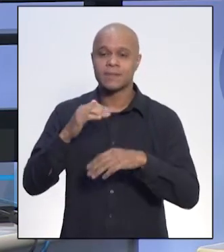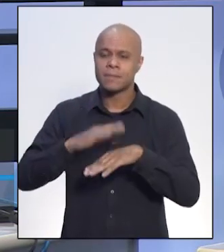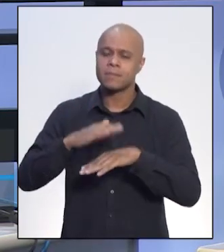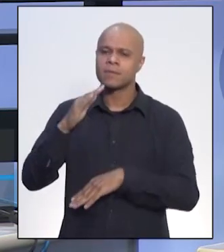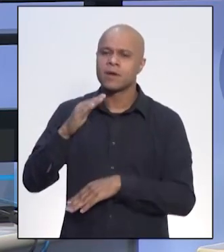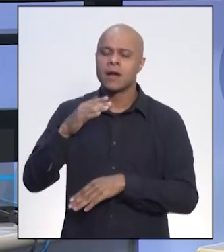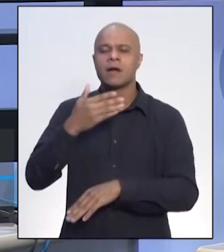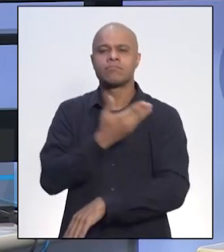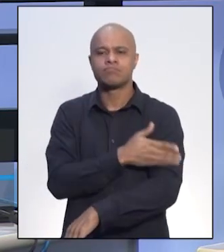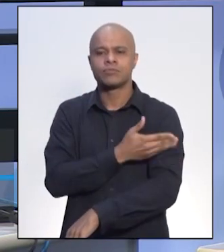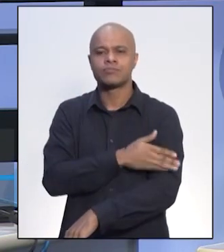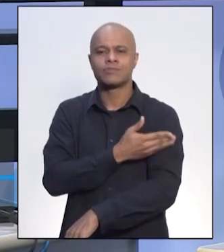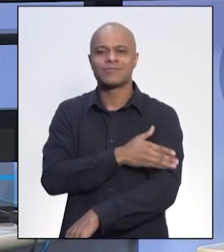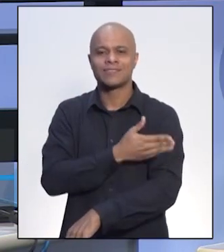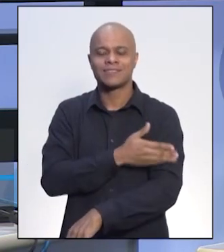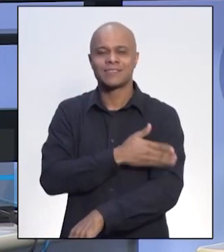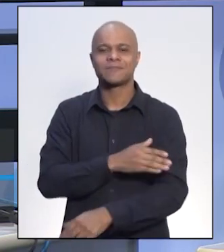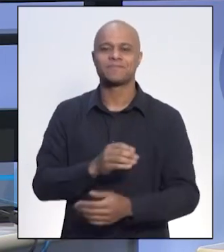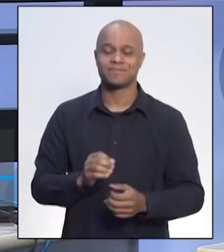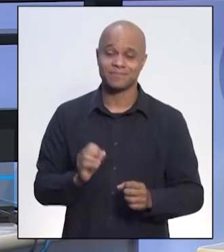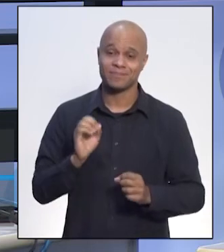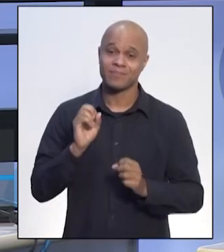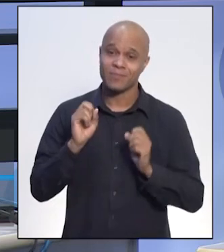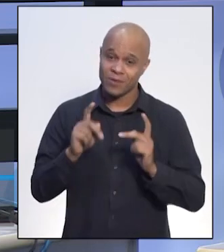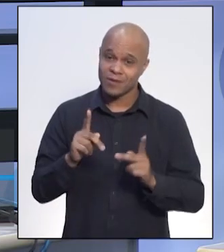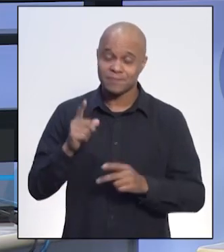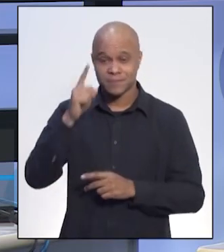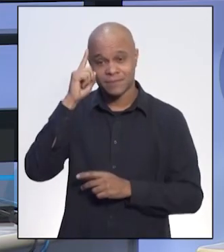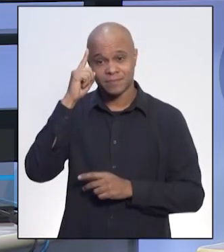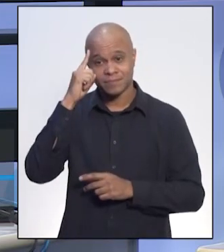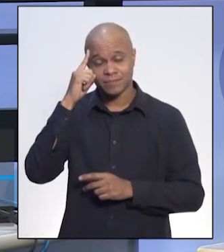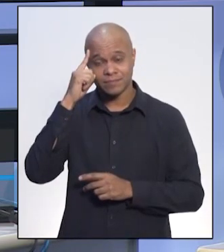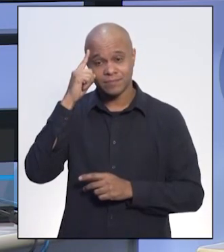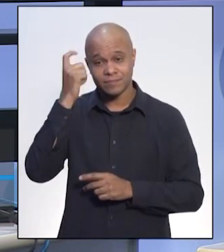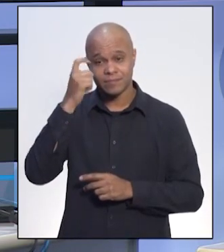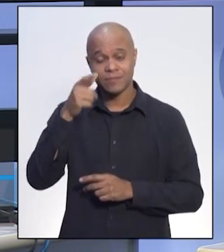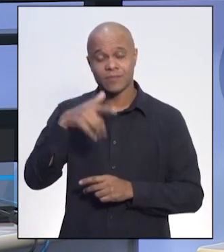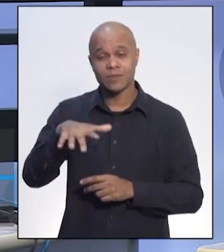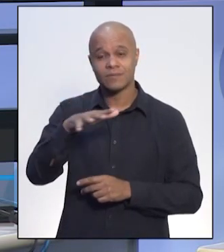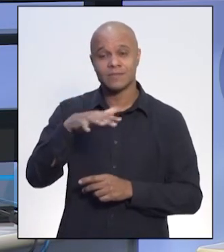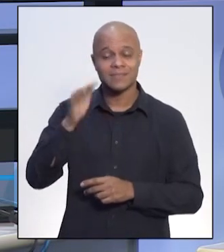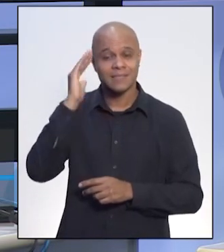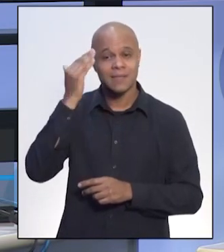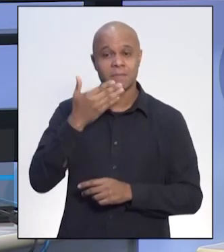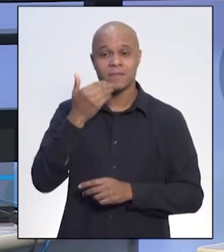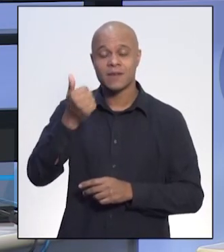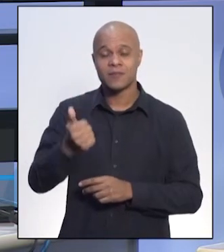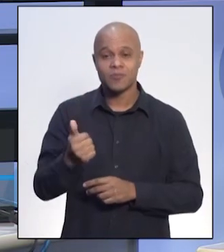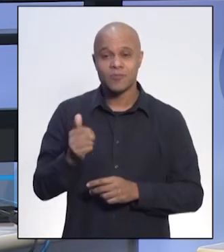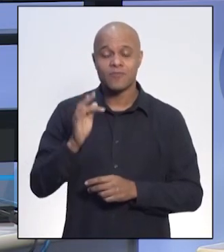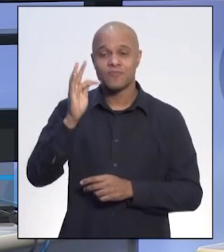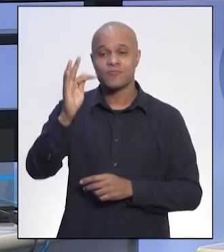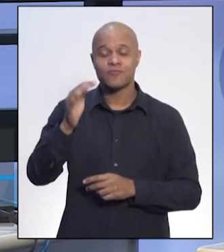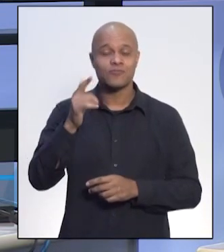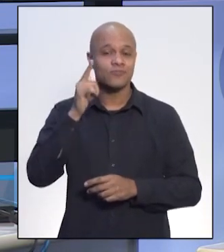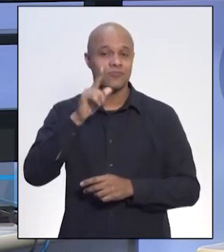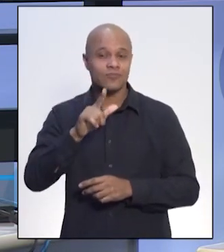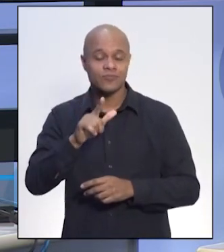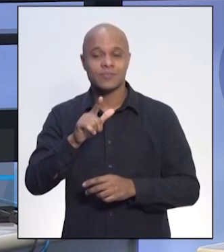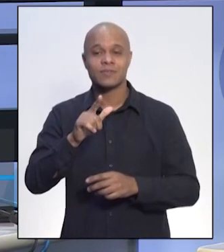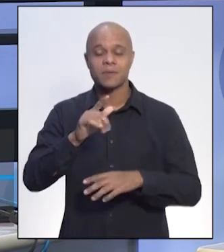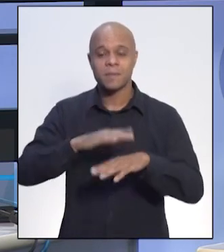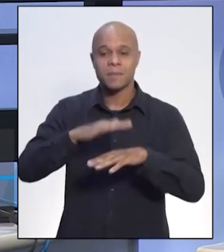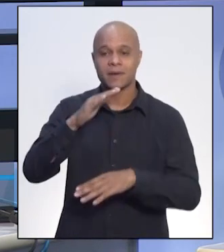todo o conteúdo para vocês, né? Então, a ideia aqui é só pincelar mesmo, né? Dar um gostinho do quero mais.